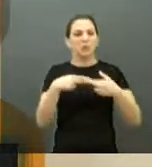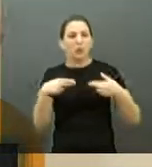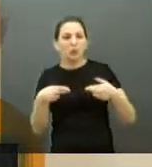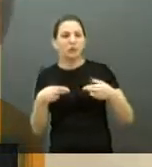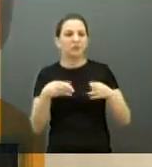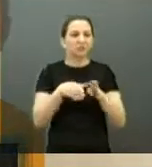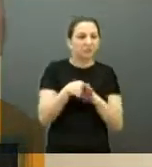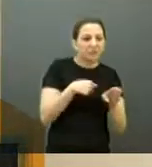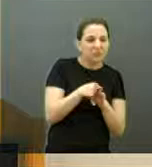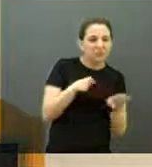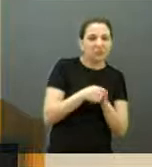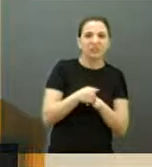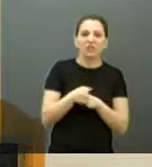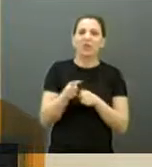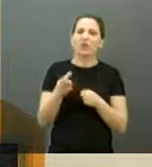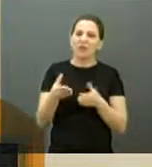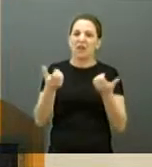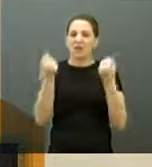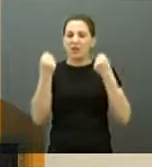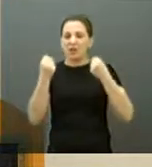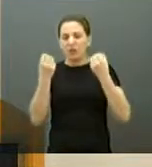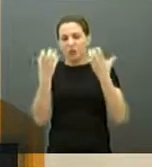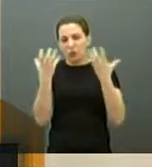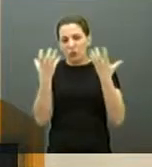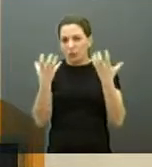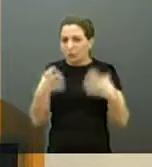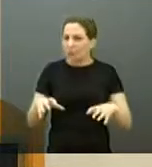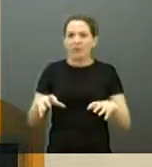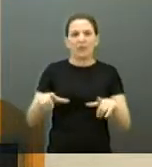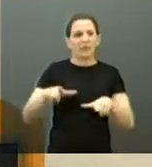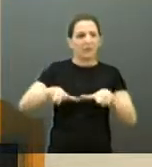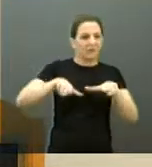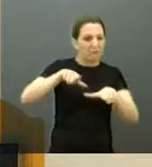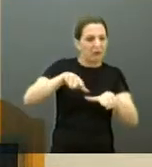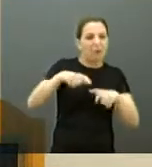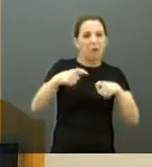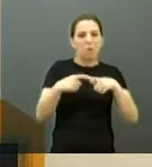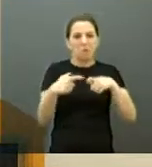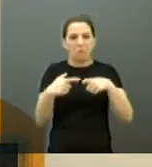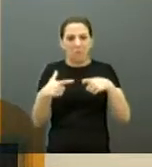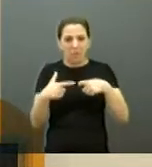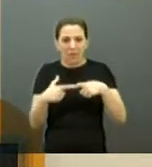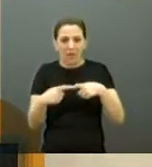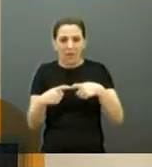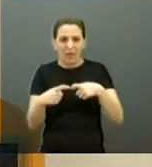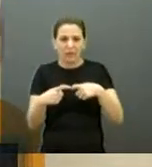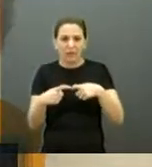não queriam, estão saindo quando isso acontece, a revelia de saber